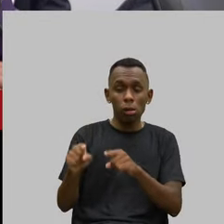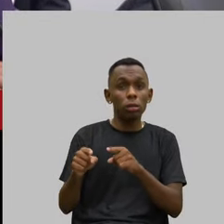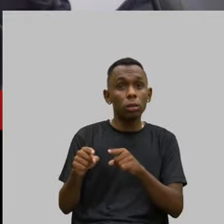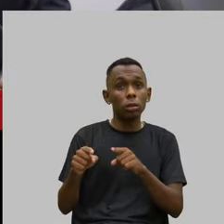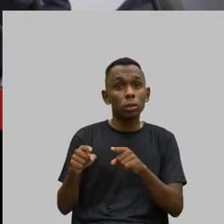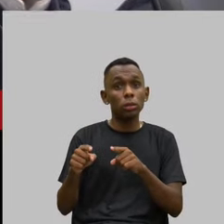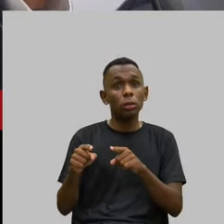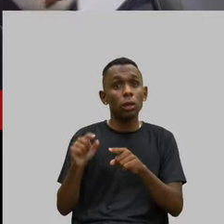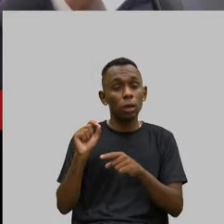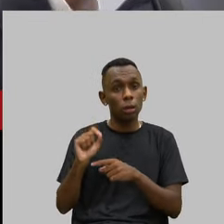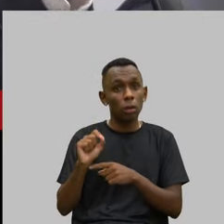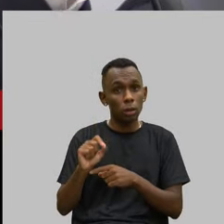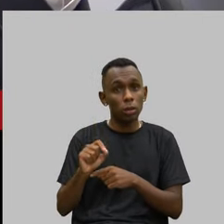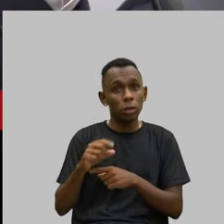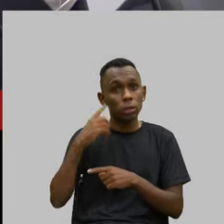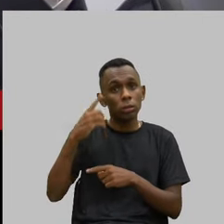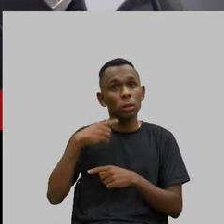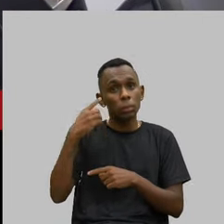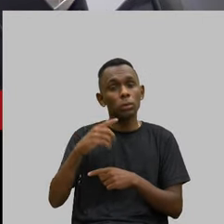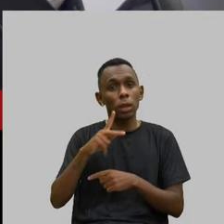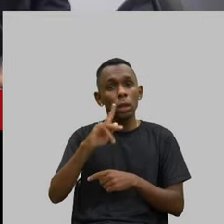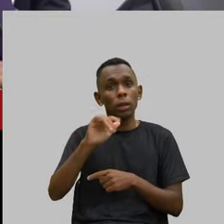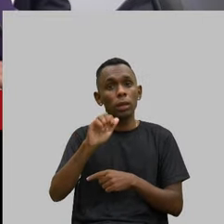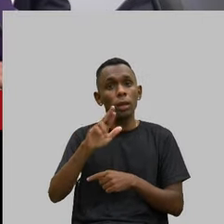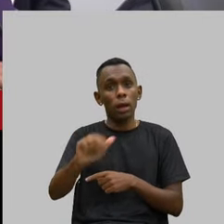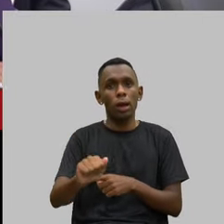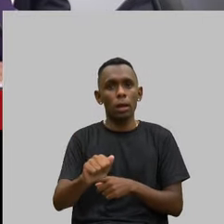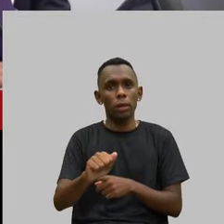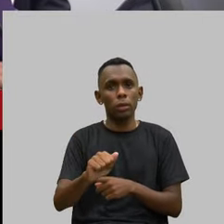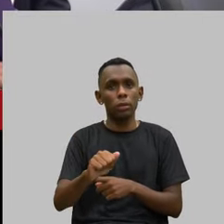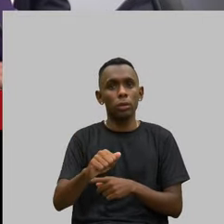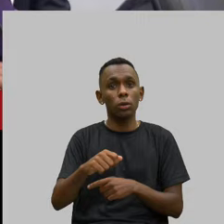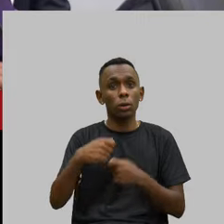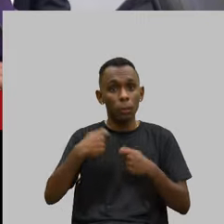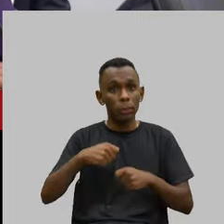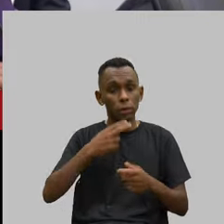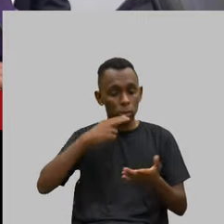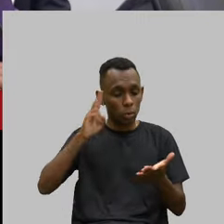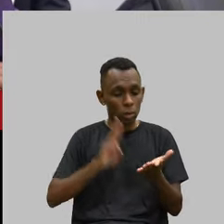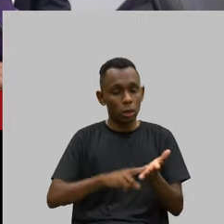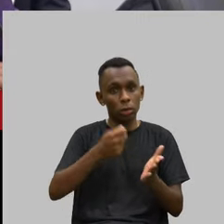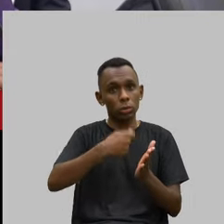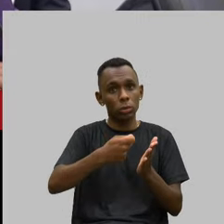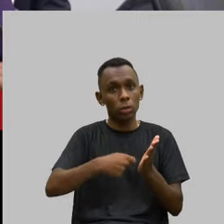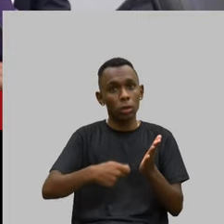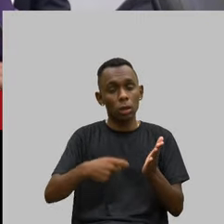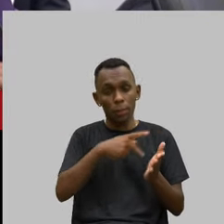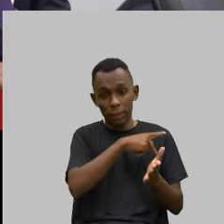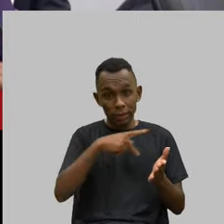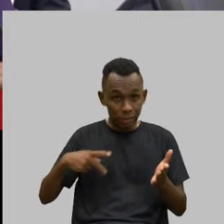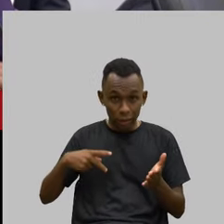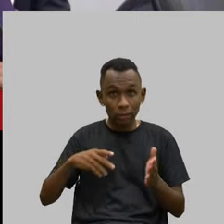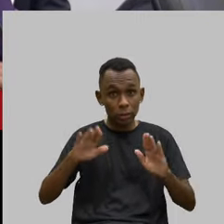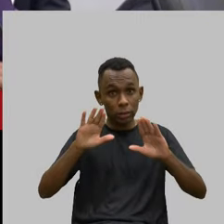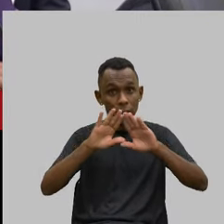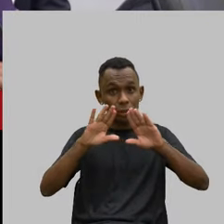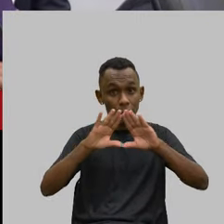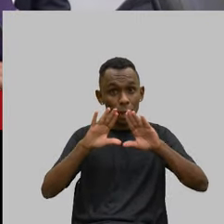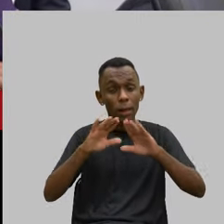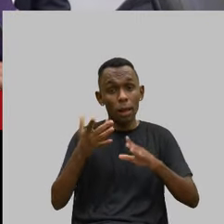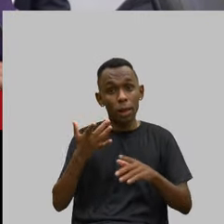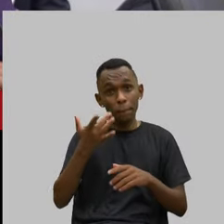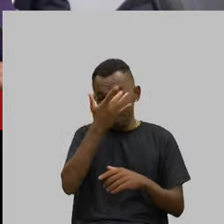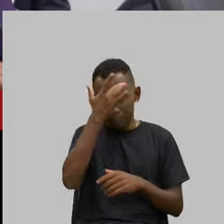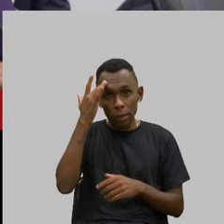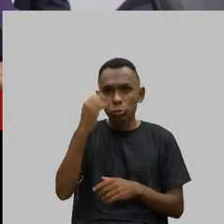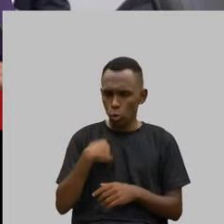geospatial a deputada Kara biondini e eu tive que mandar uma carta para o presidente da pedindo para essa pessoa que